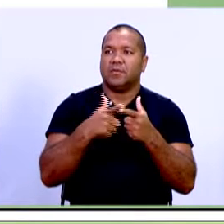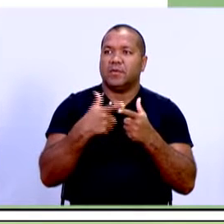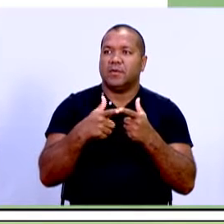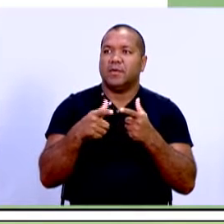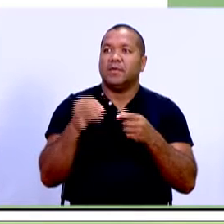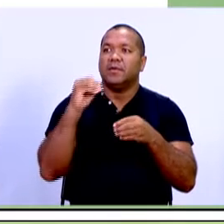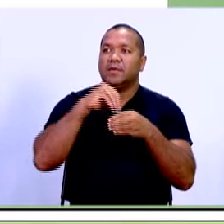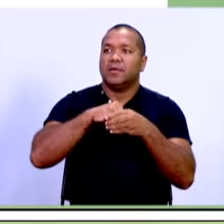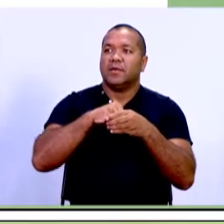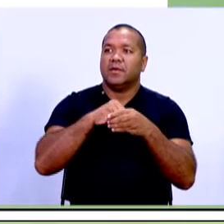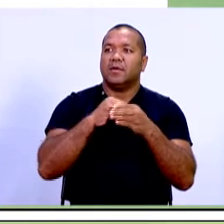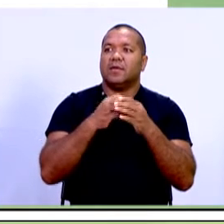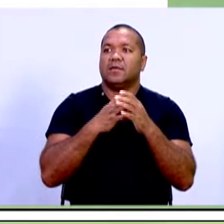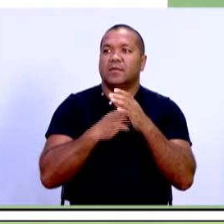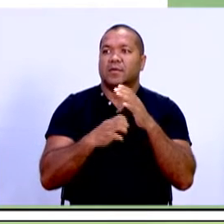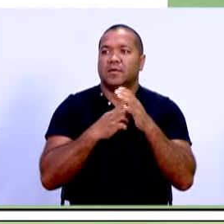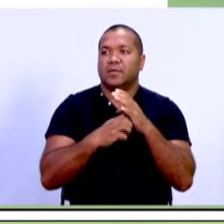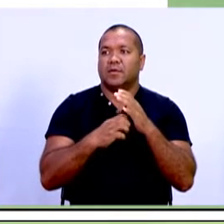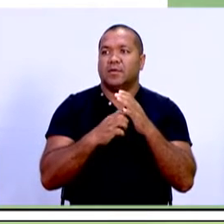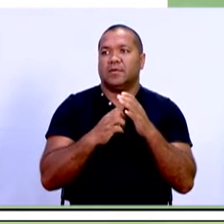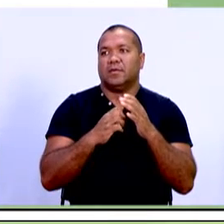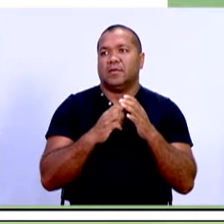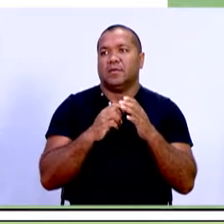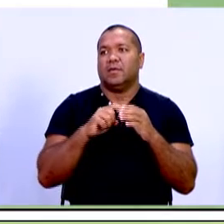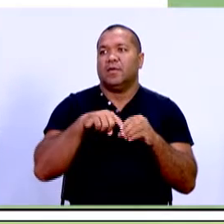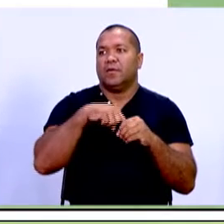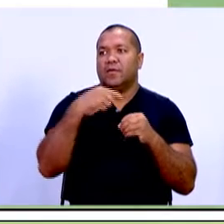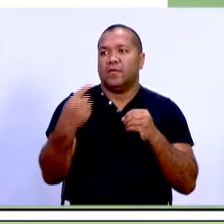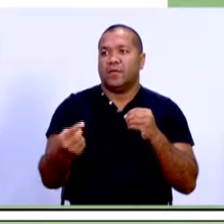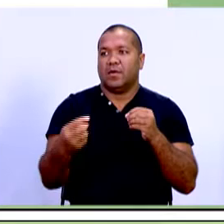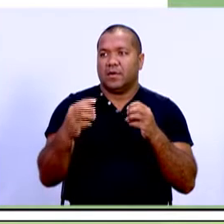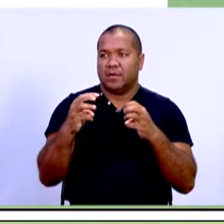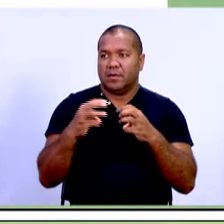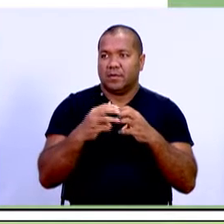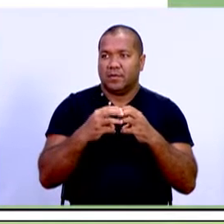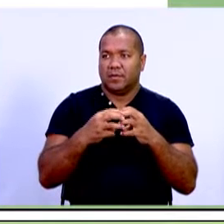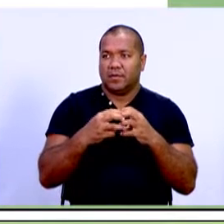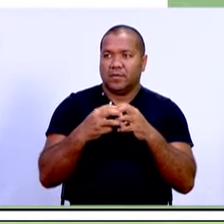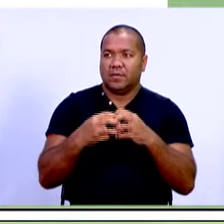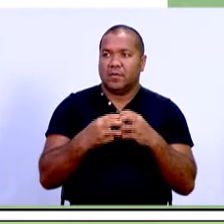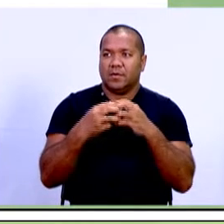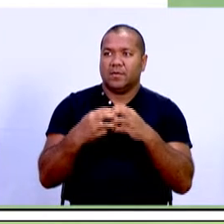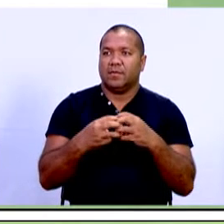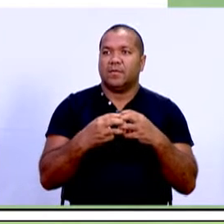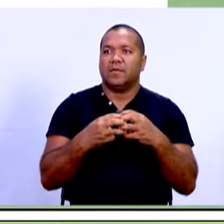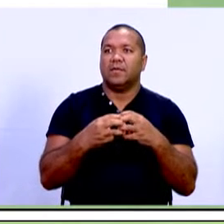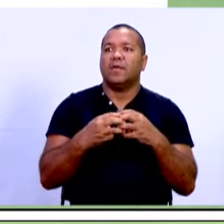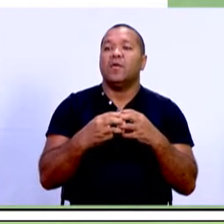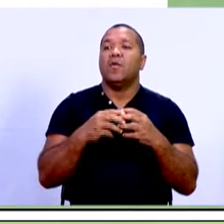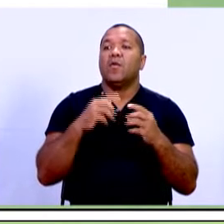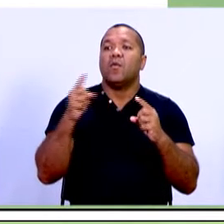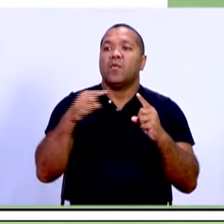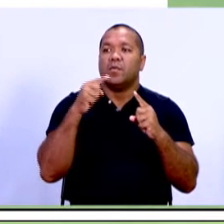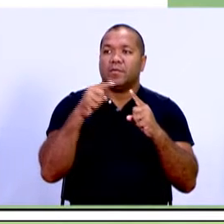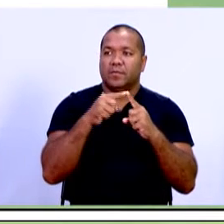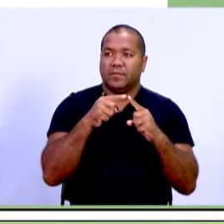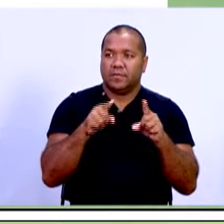institucionalmente, tanto dentro e fora do IFRO. Então, o objetivo